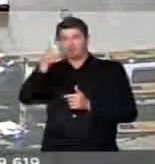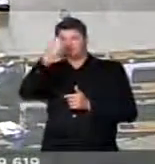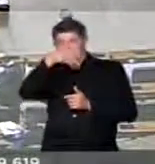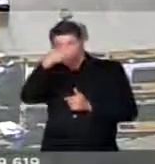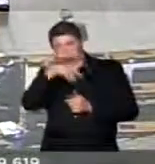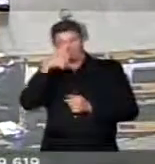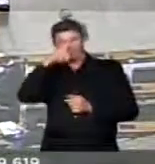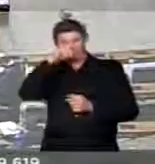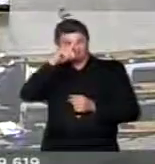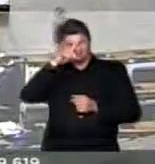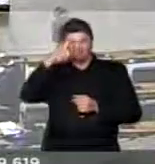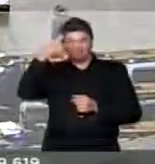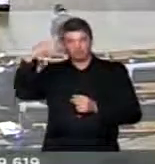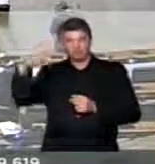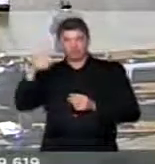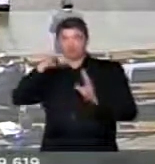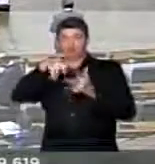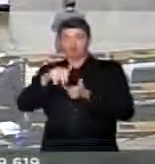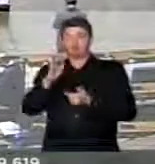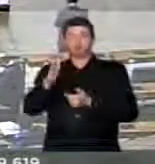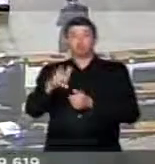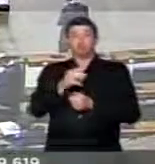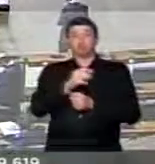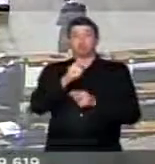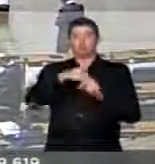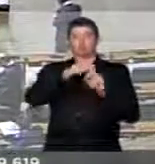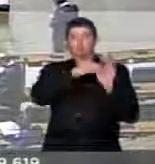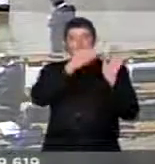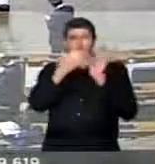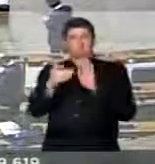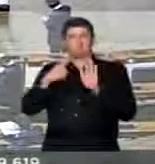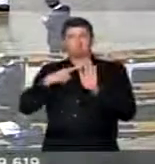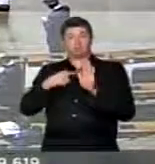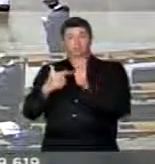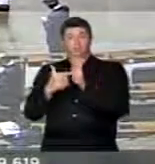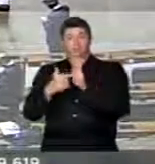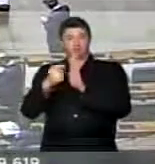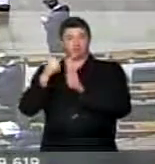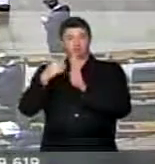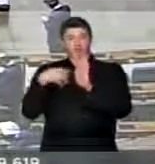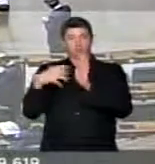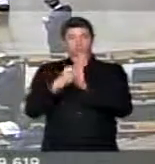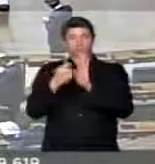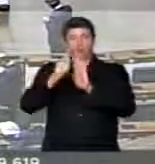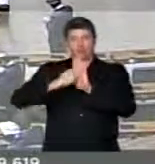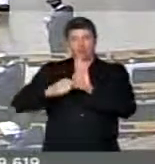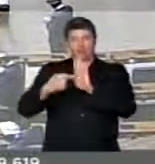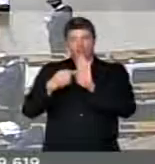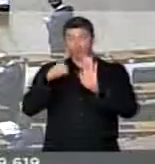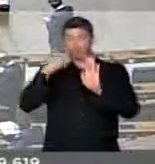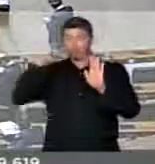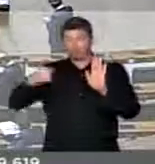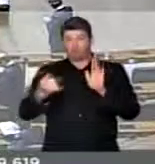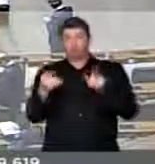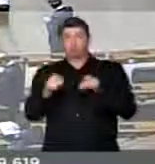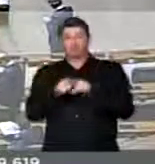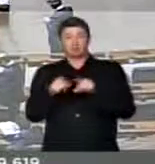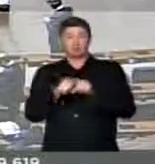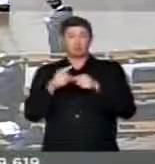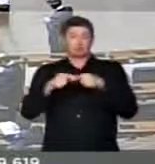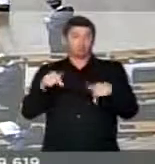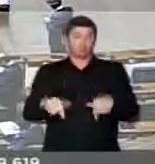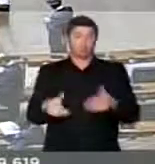letais, internacionais nos últimos meses. Eu trago aqui esse registro e aproveito, já que